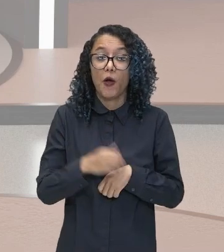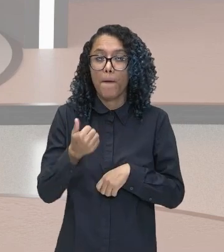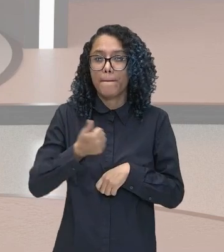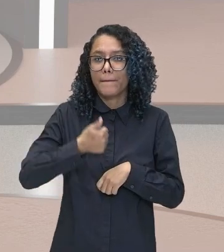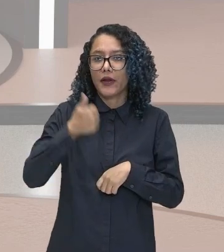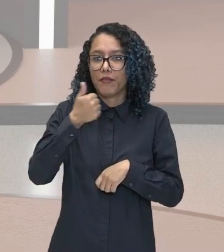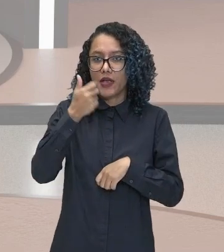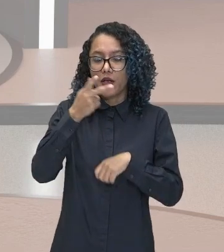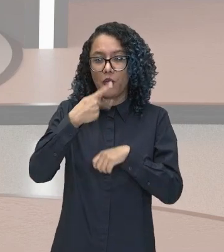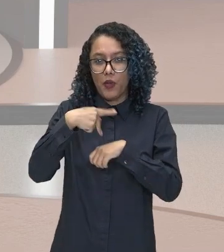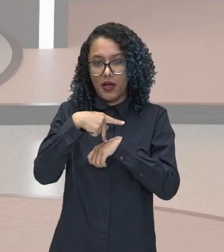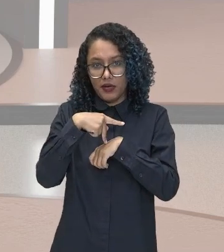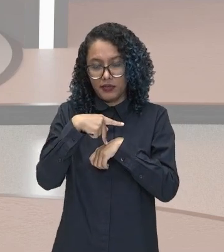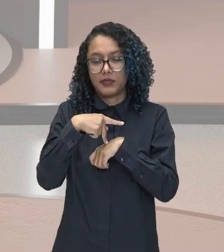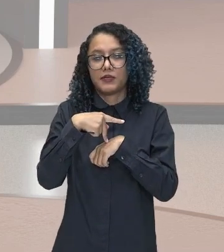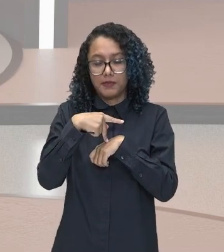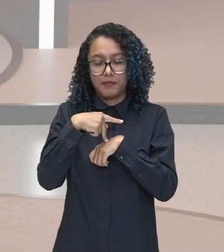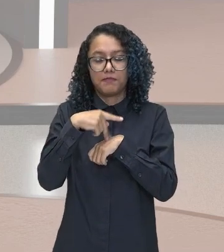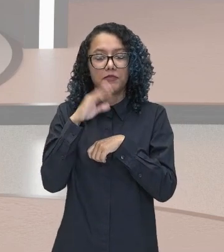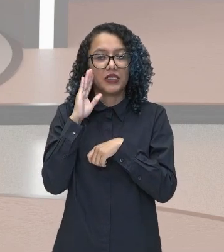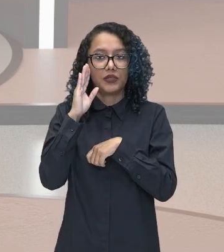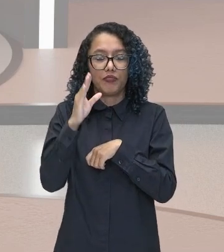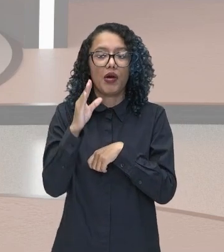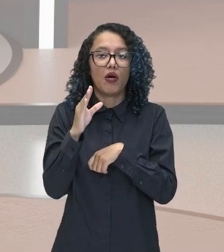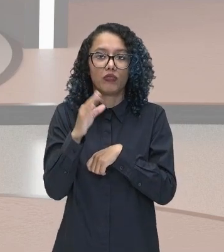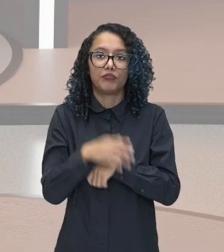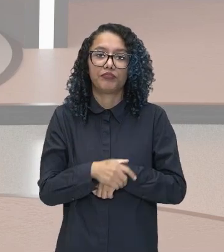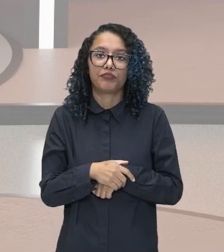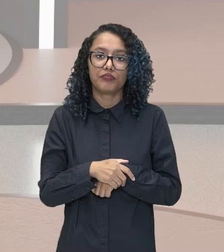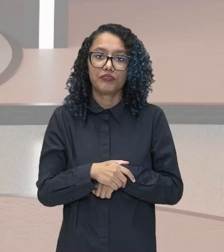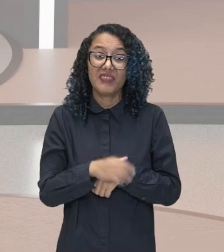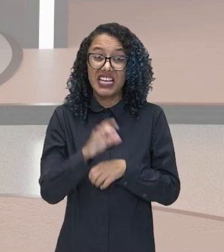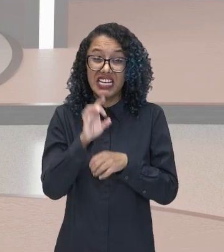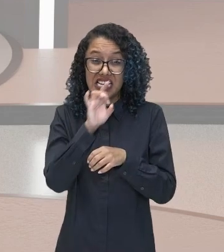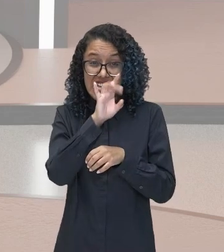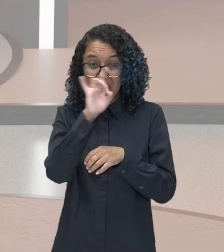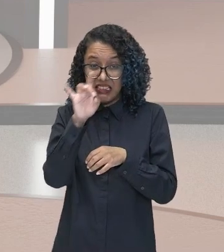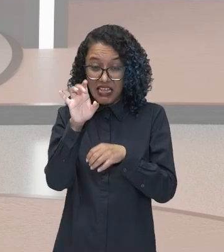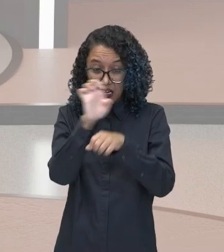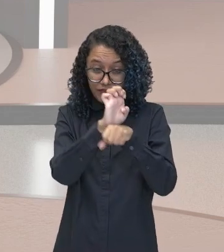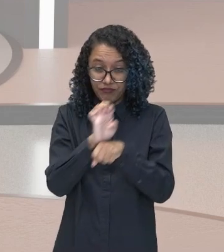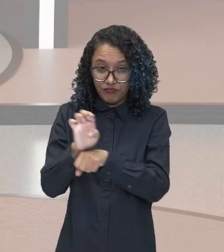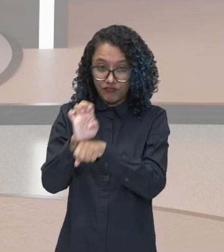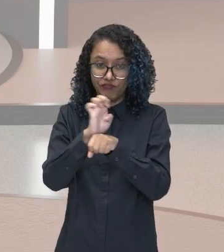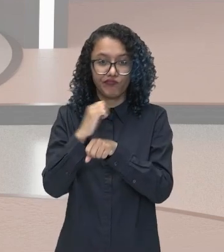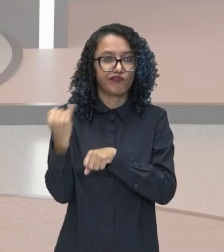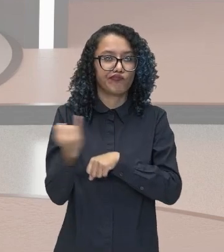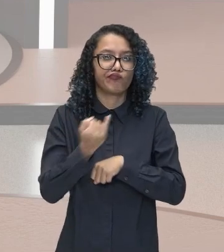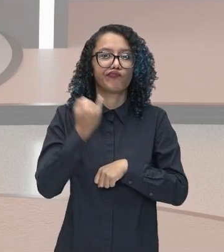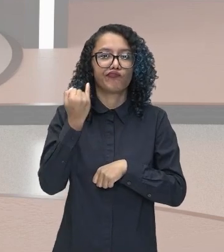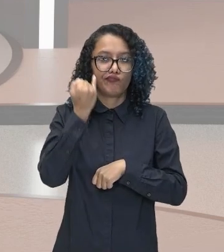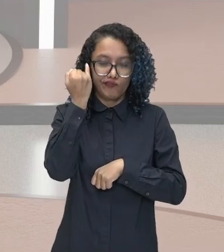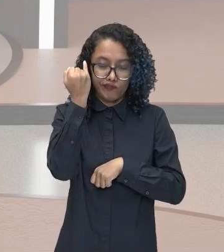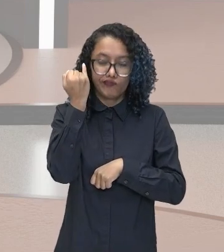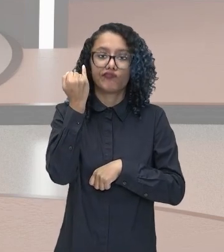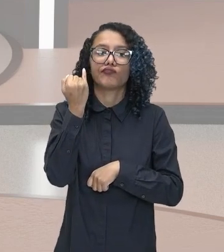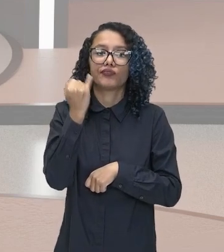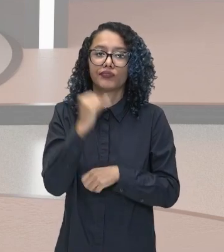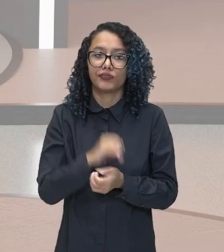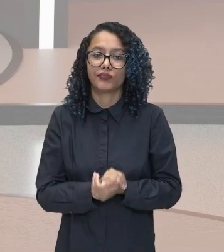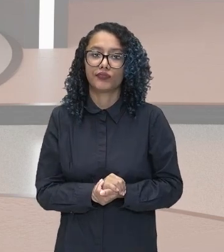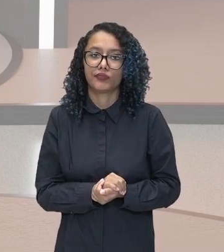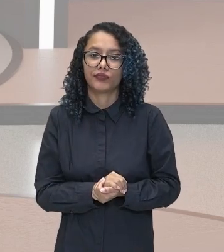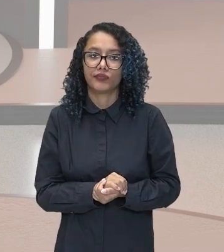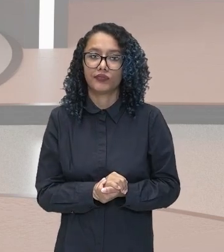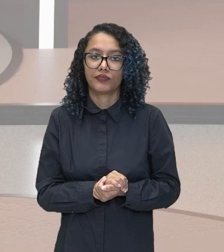gerais, tá? Então, cada estado vai ter aí a sua importância. Então, essa importância em questão global